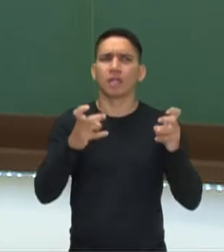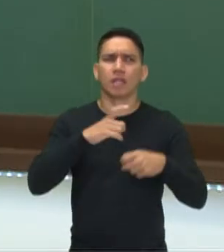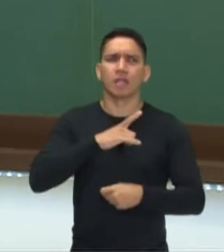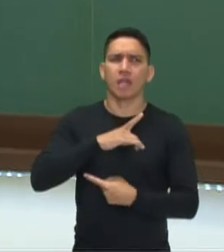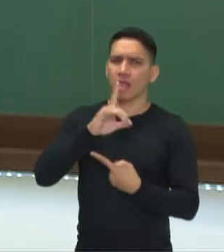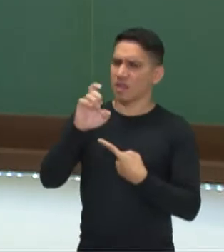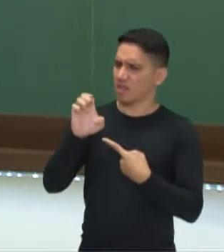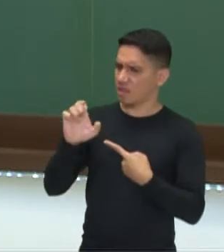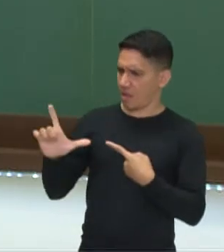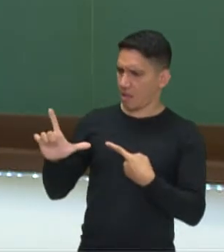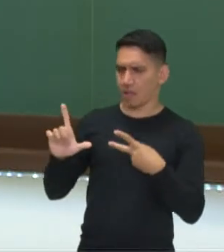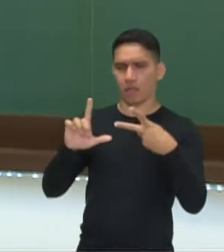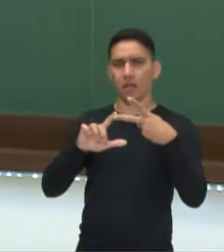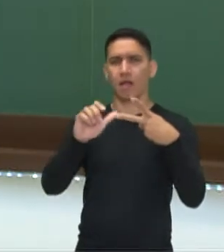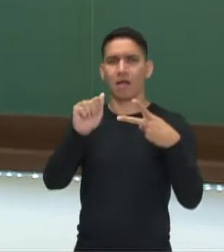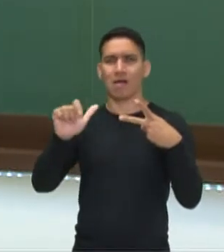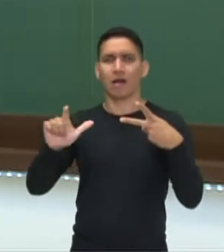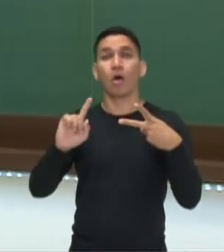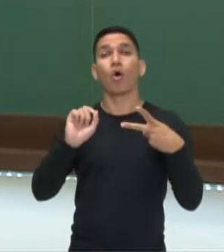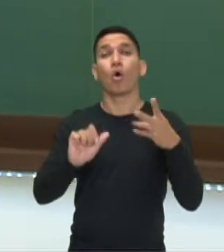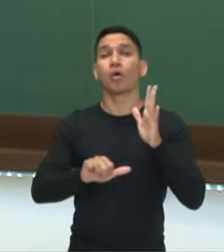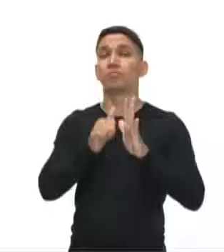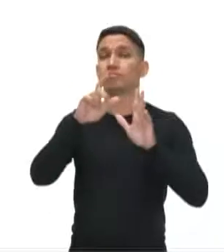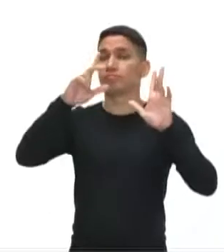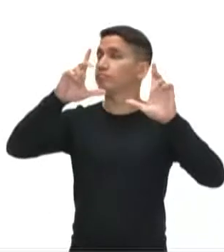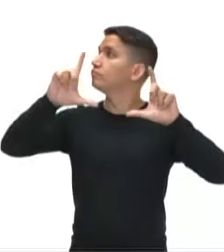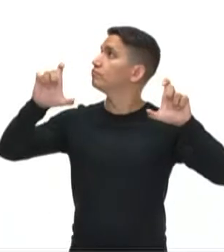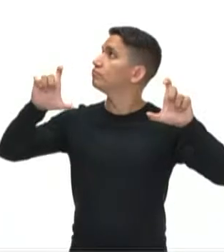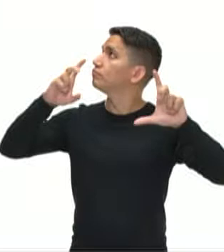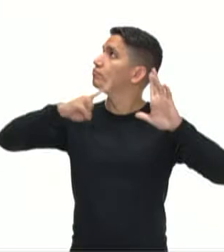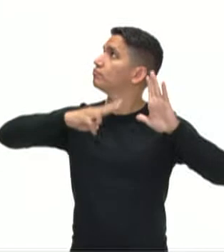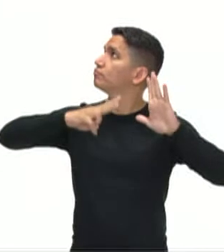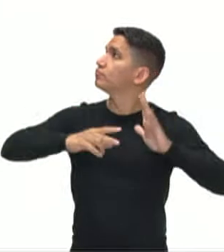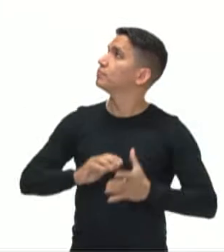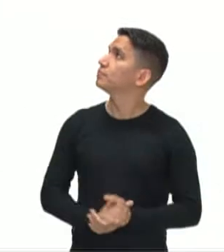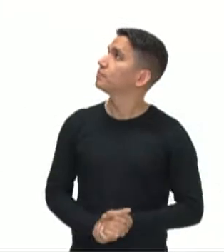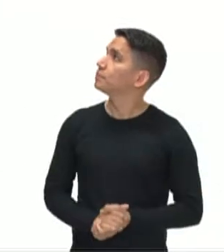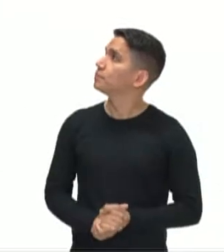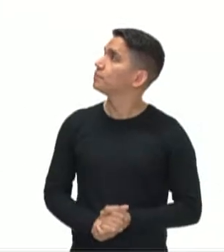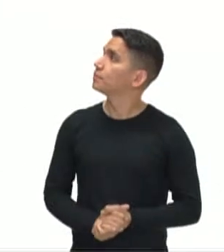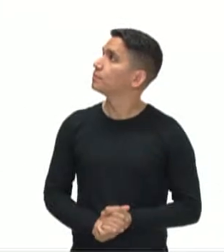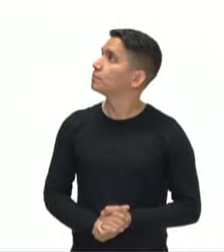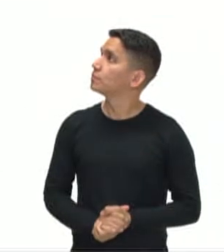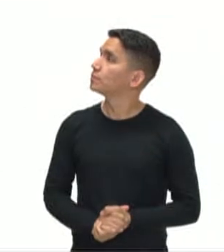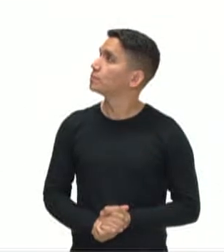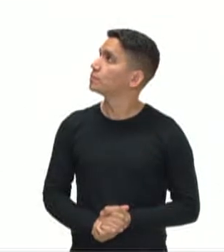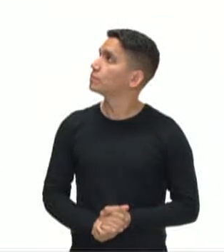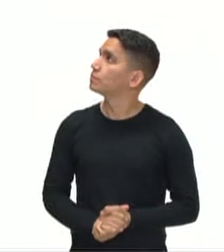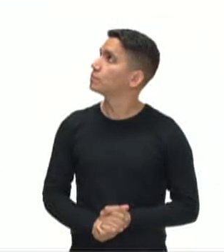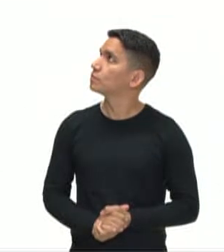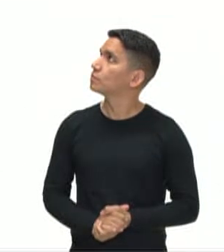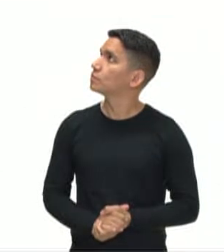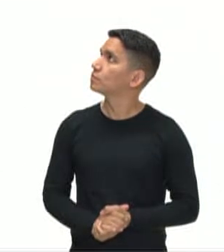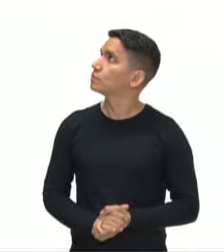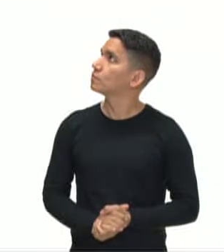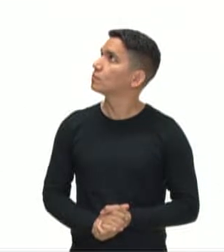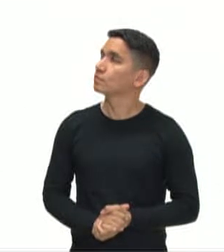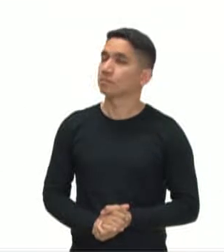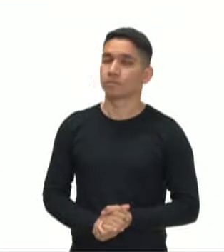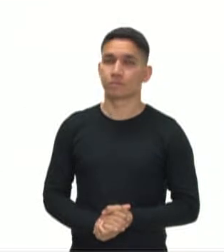este al. O primeiro enunciado. Caminamos con Urco por el volcán más activo